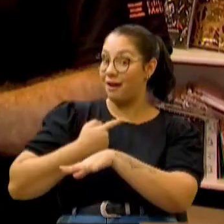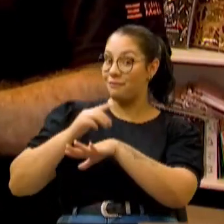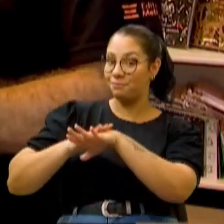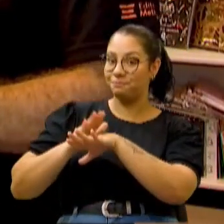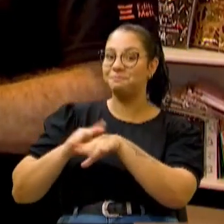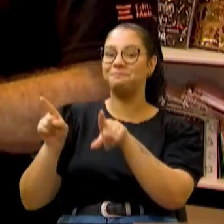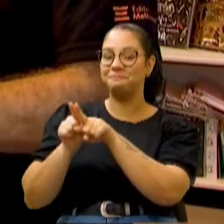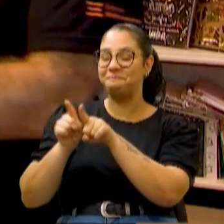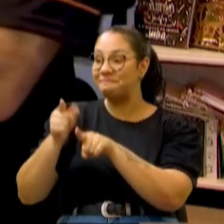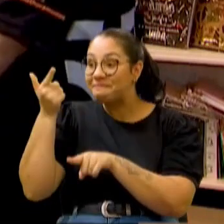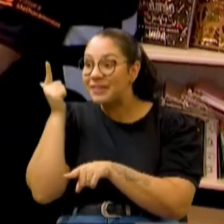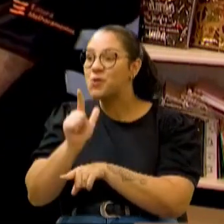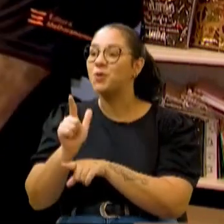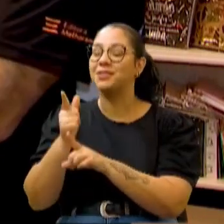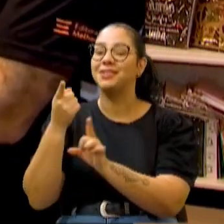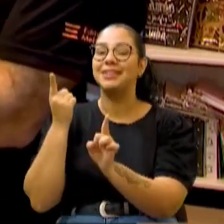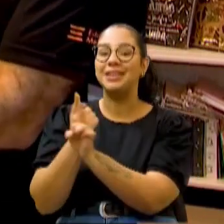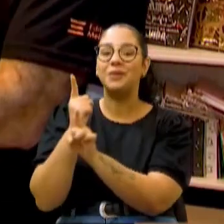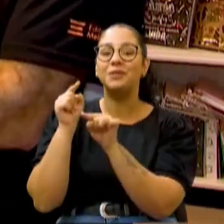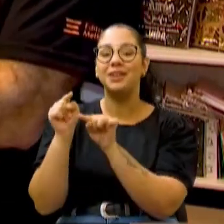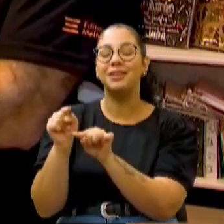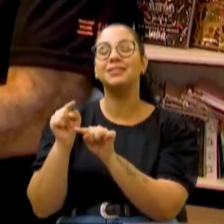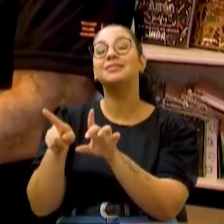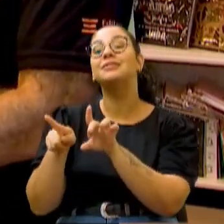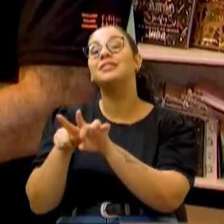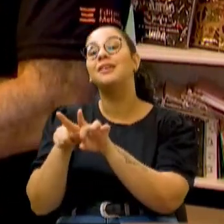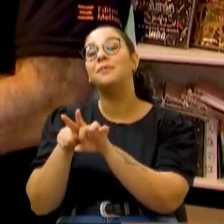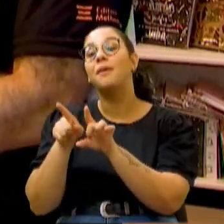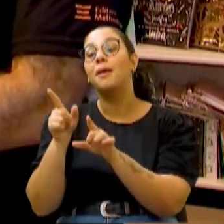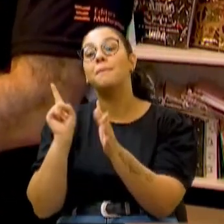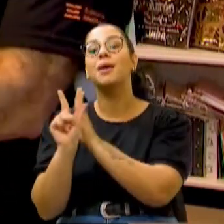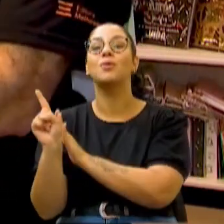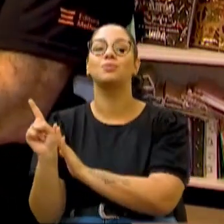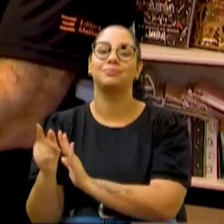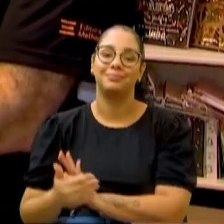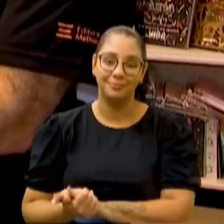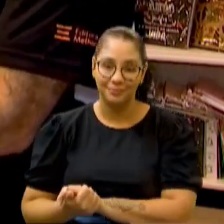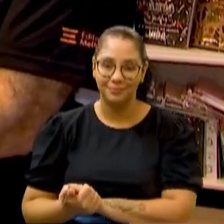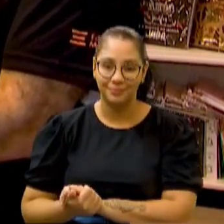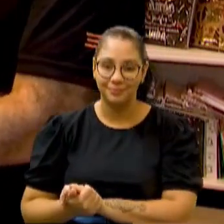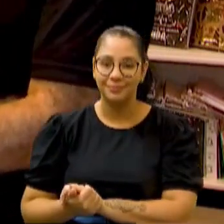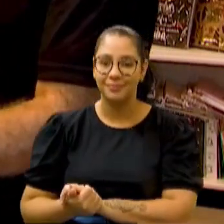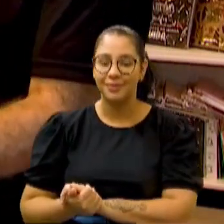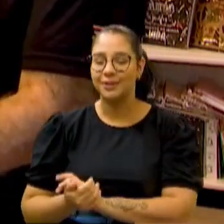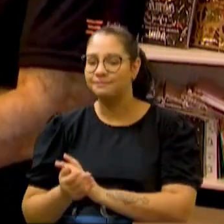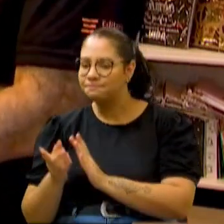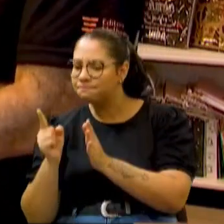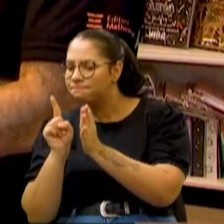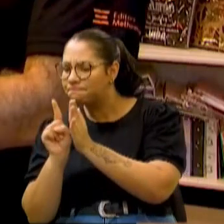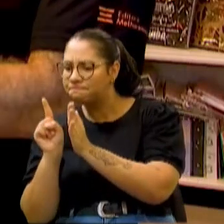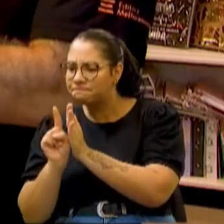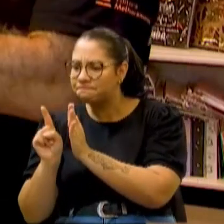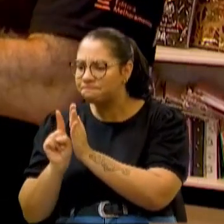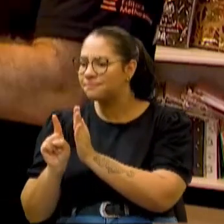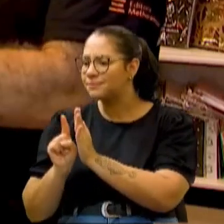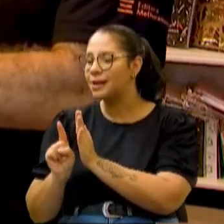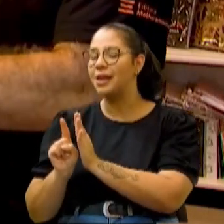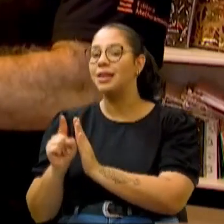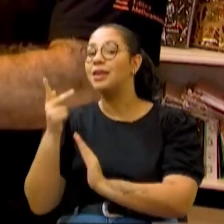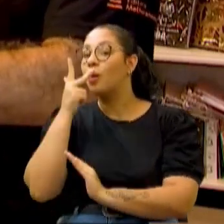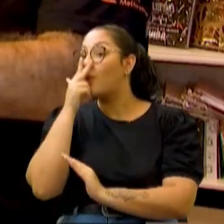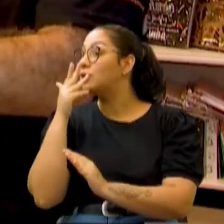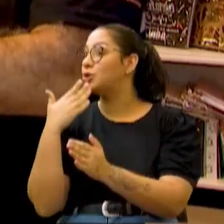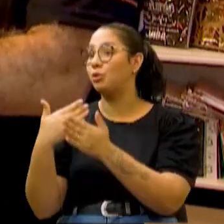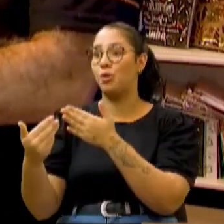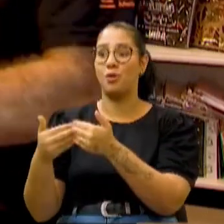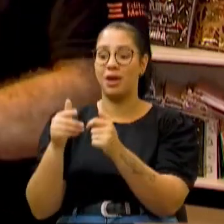gente faz para conseguir chegar nesse ponto, André, é exatamente perguntar, sondar o cliente. Eu acho que isso se